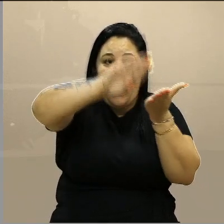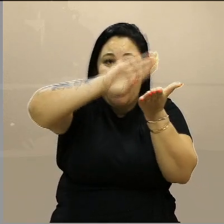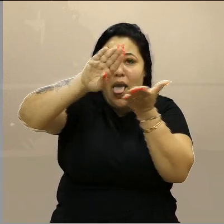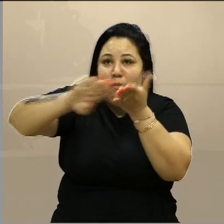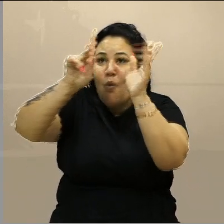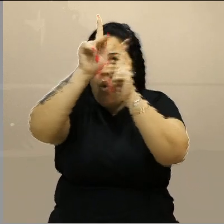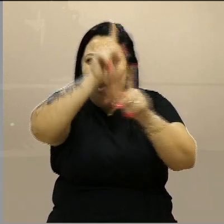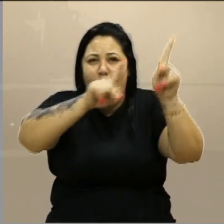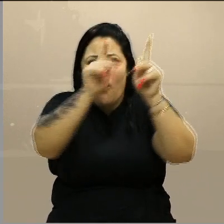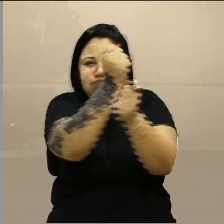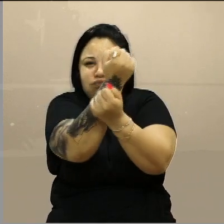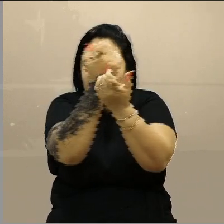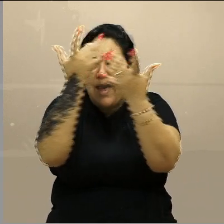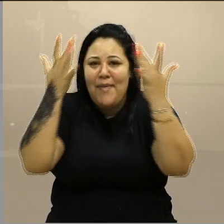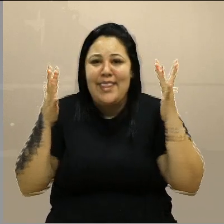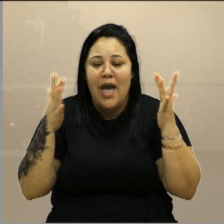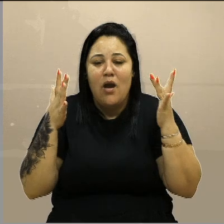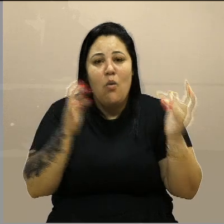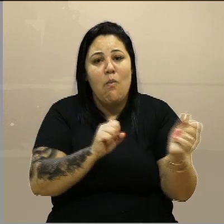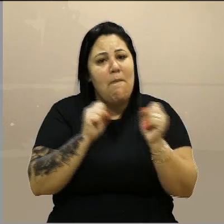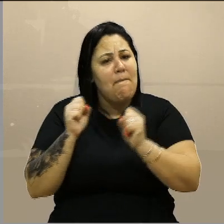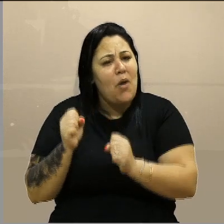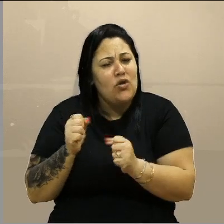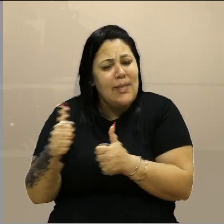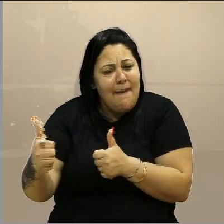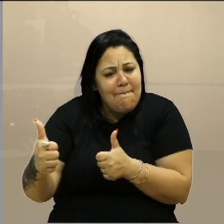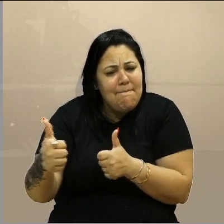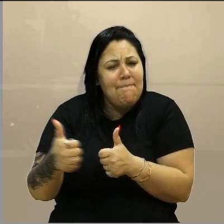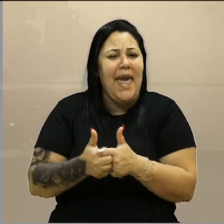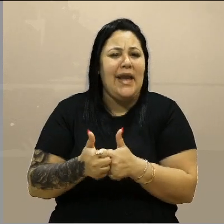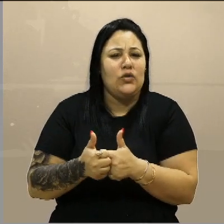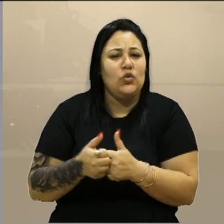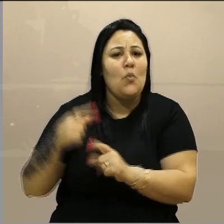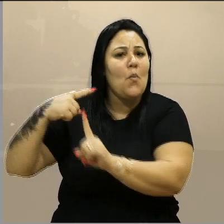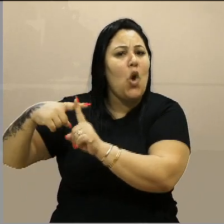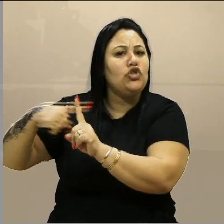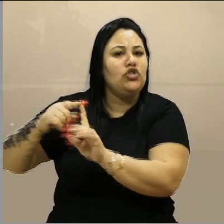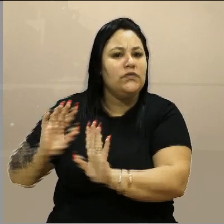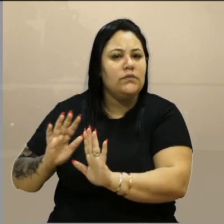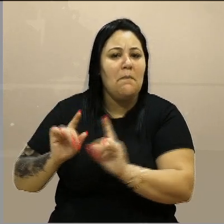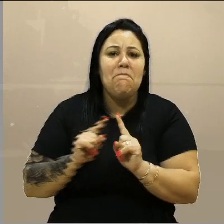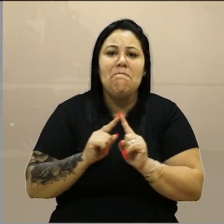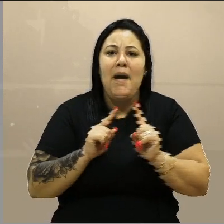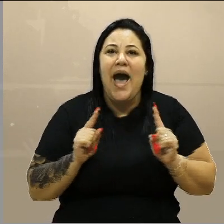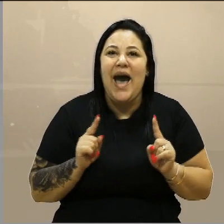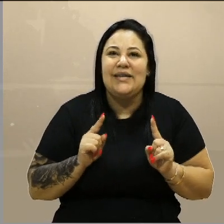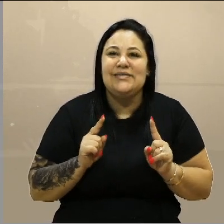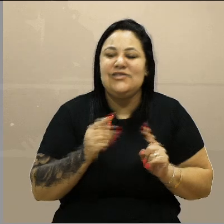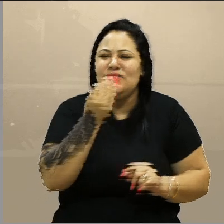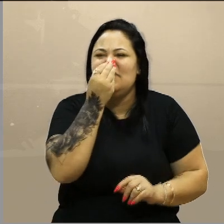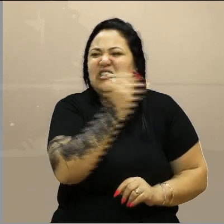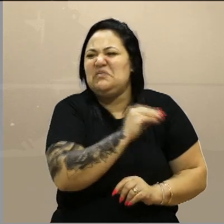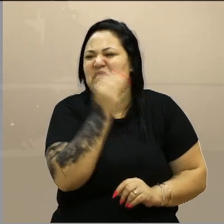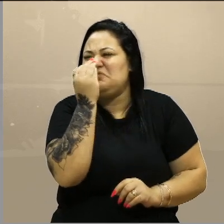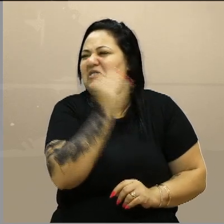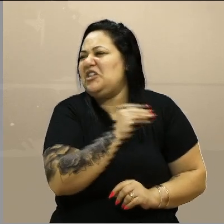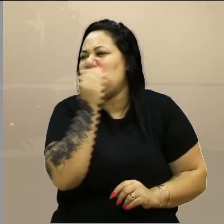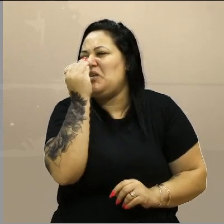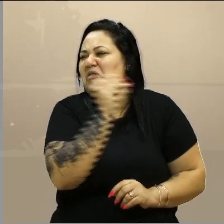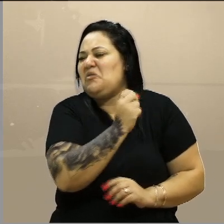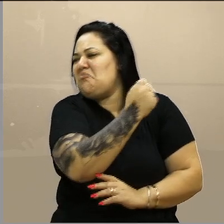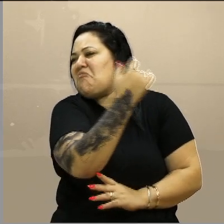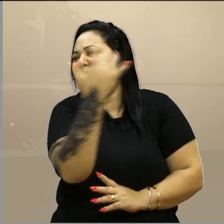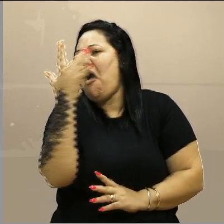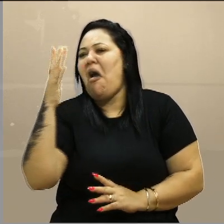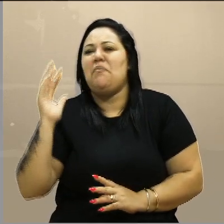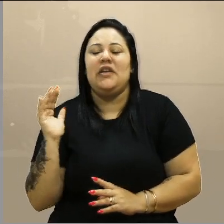gente pode fazer mais próximo do cenário otimista. Mas se a gente for não dar bola, não ficar tentando